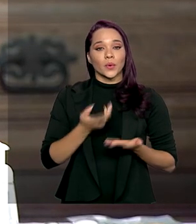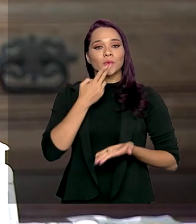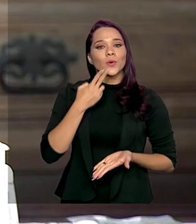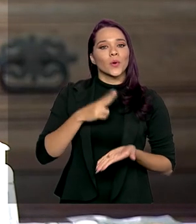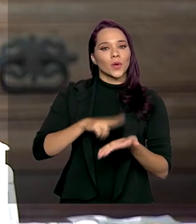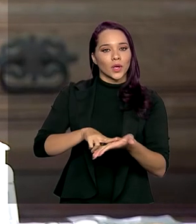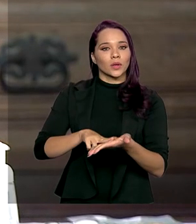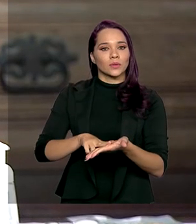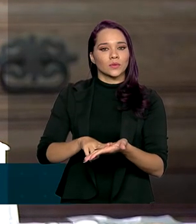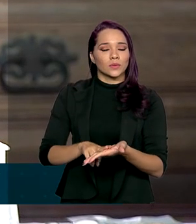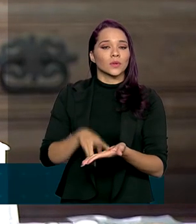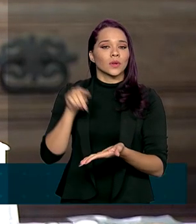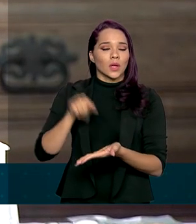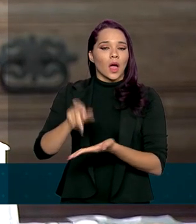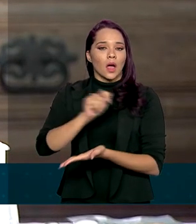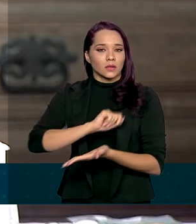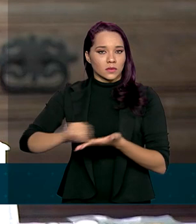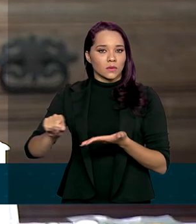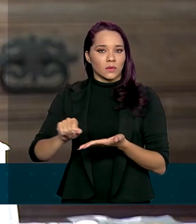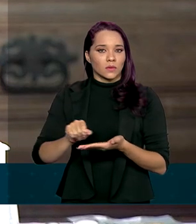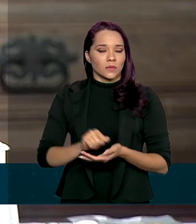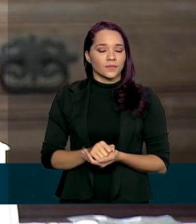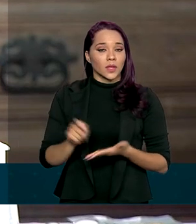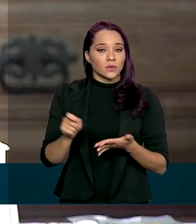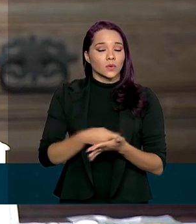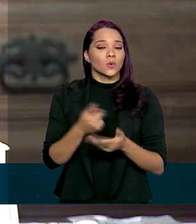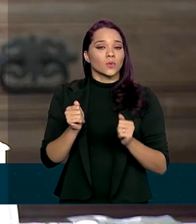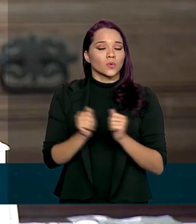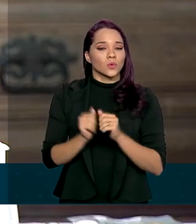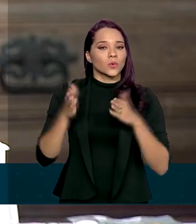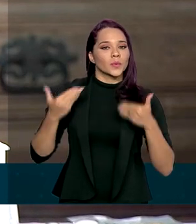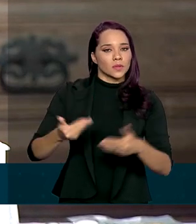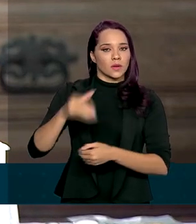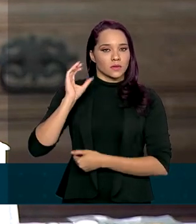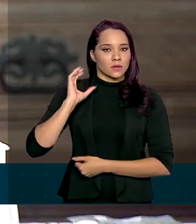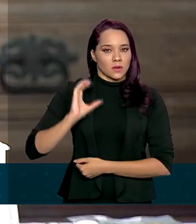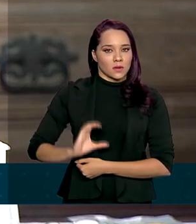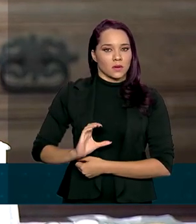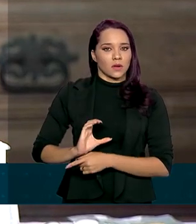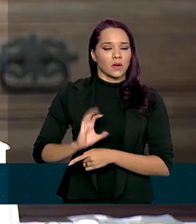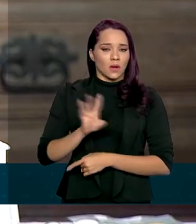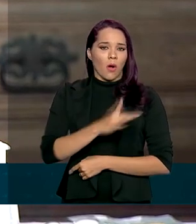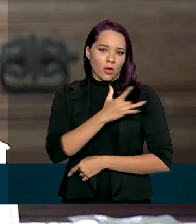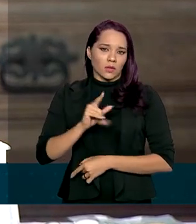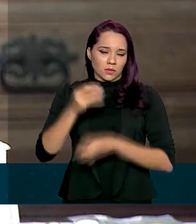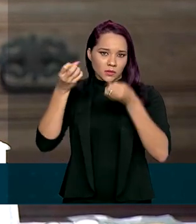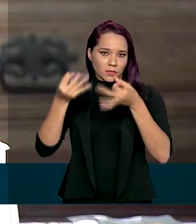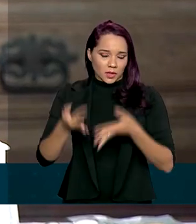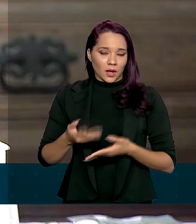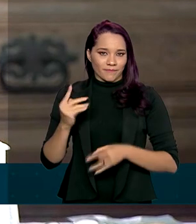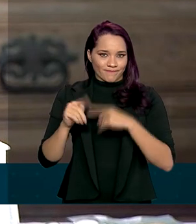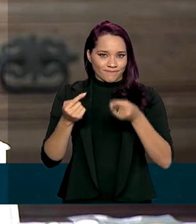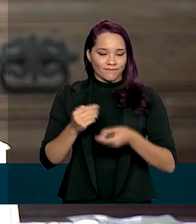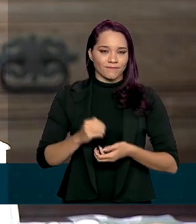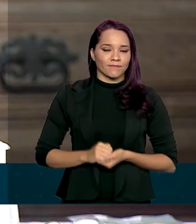assinou algo com o Ministério da Cidadania, o Onyx poderia rapidamente falar sobre isso depois.